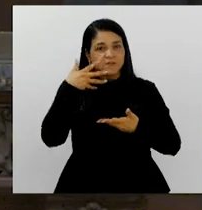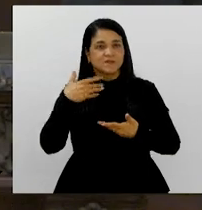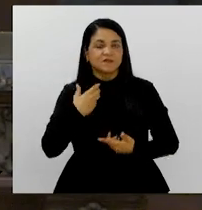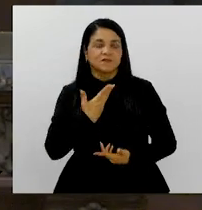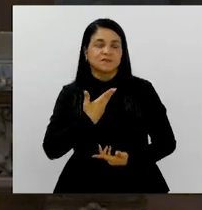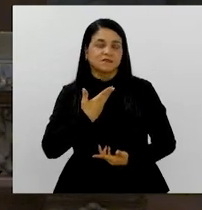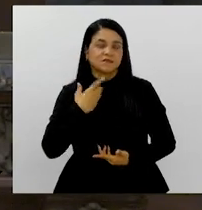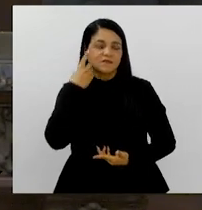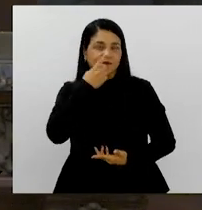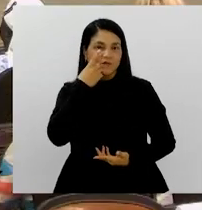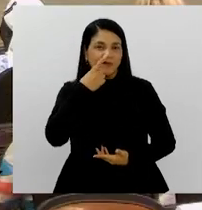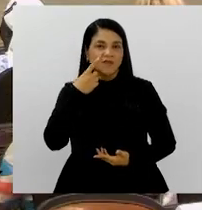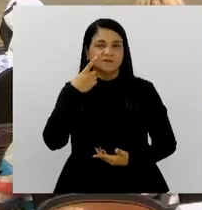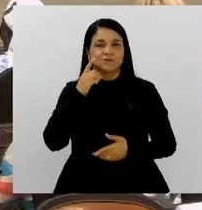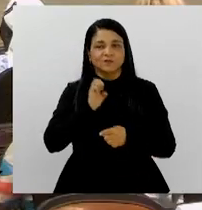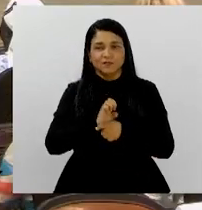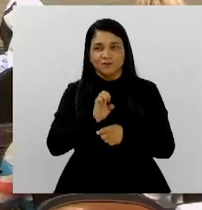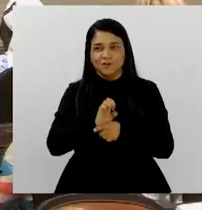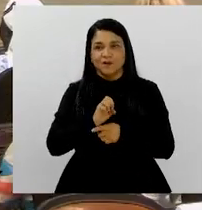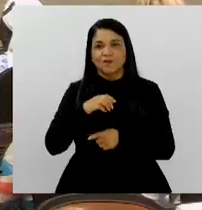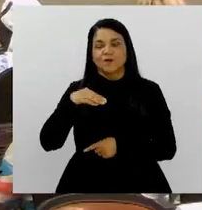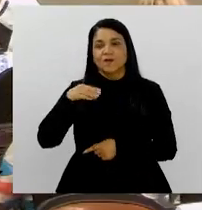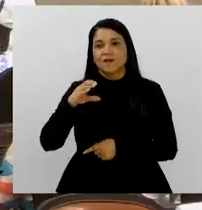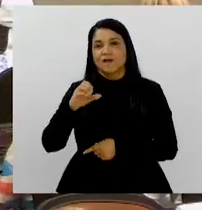deputado Carlos Mink.